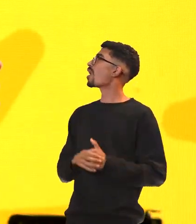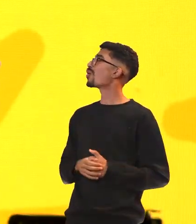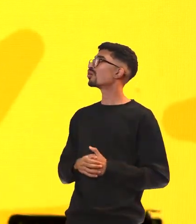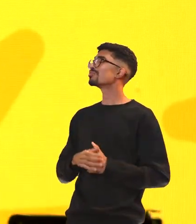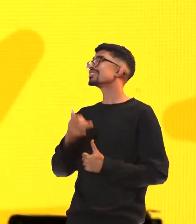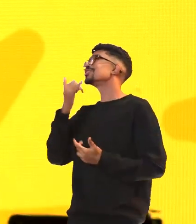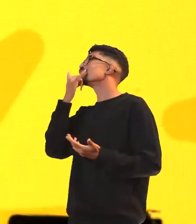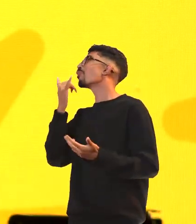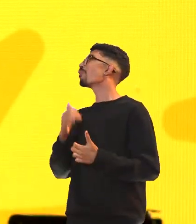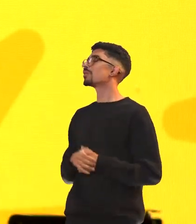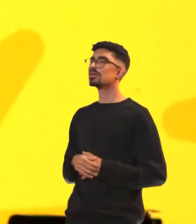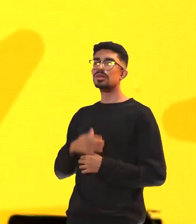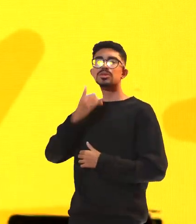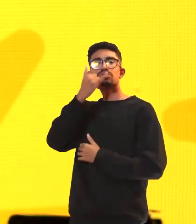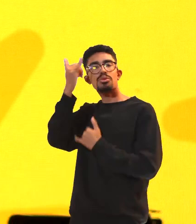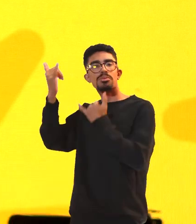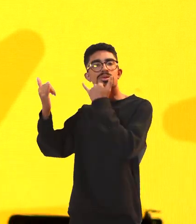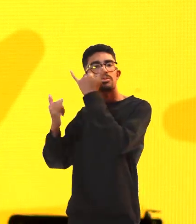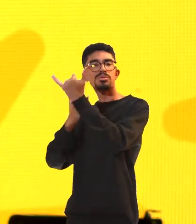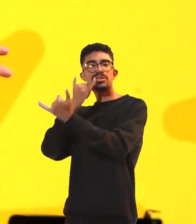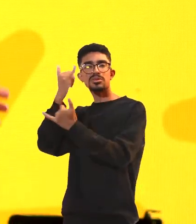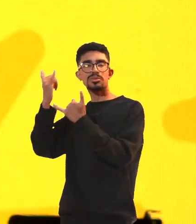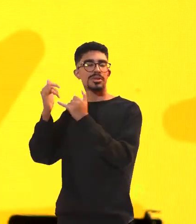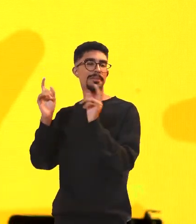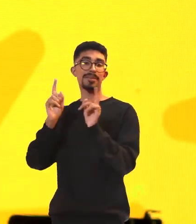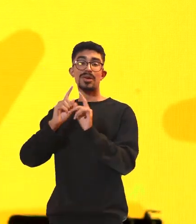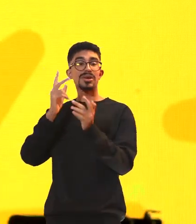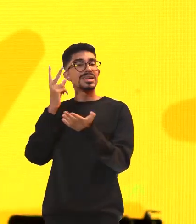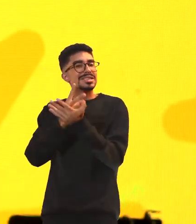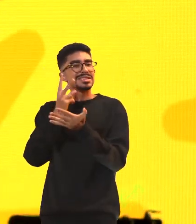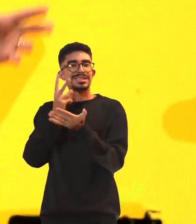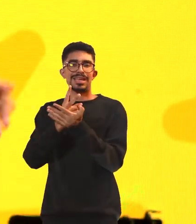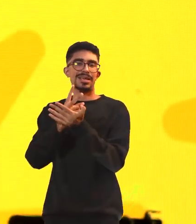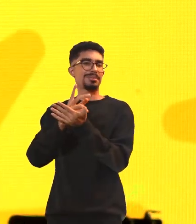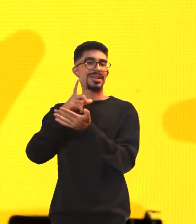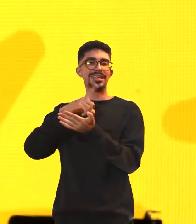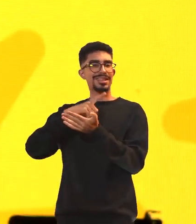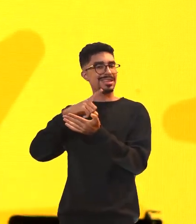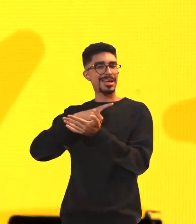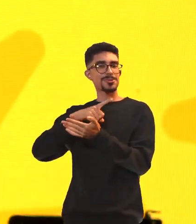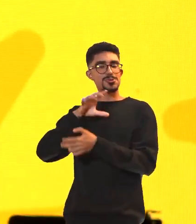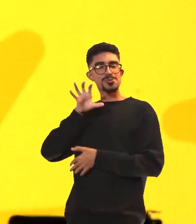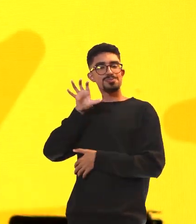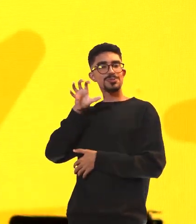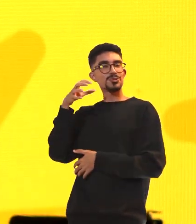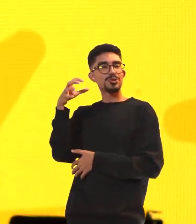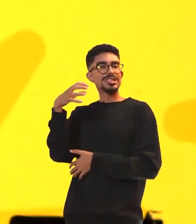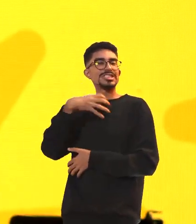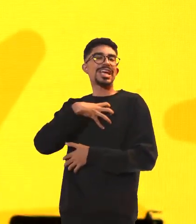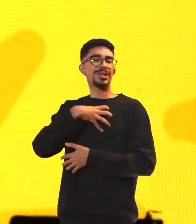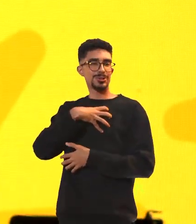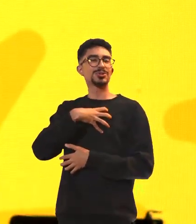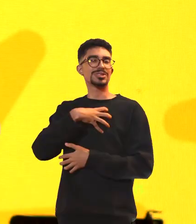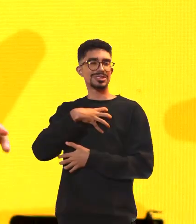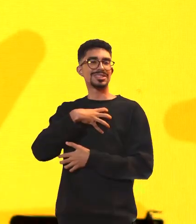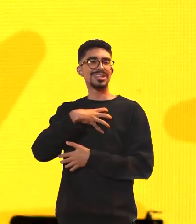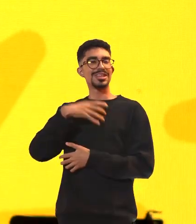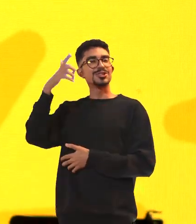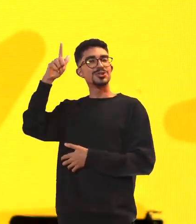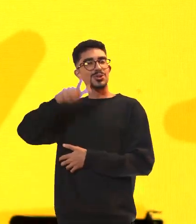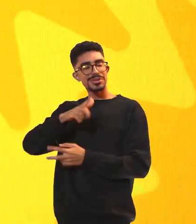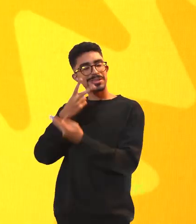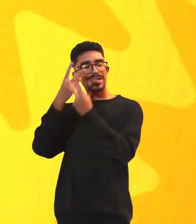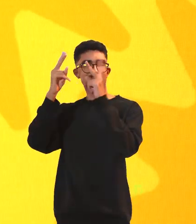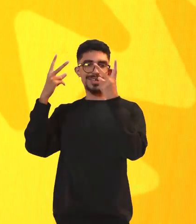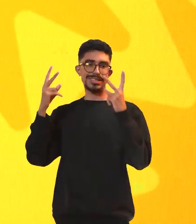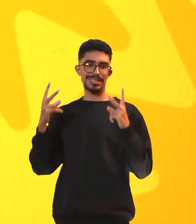Não tem. Existe sempre um caminho, existe sempre uma alternativa. Talvez é sair correndo, como José fez, né? A mulher veio agarrar ele